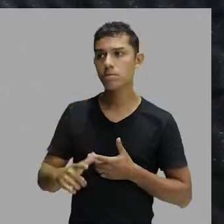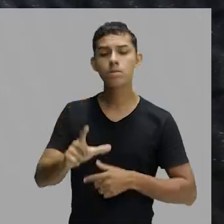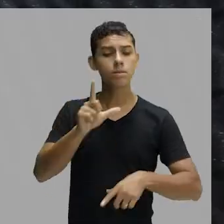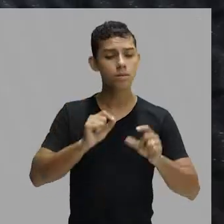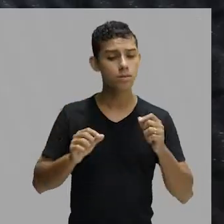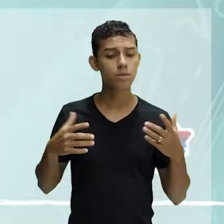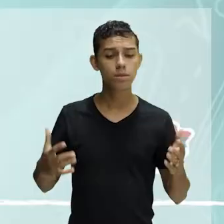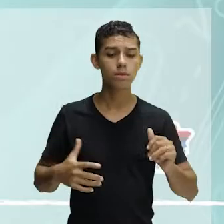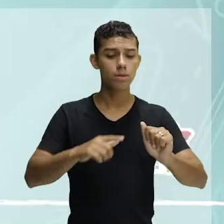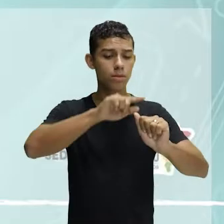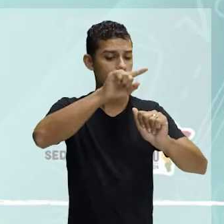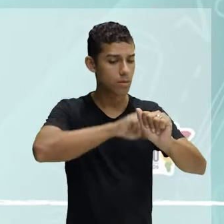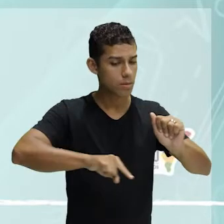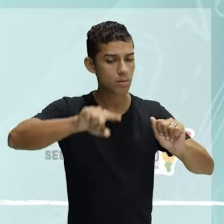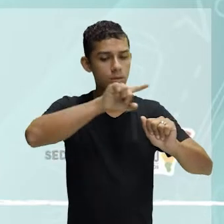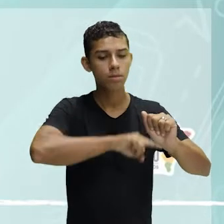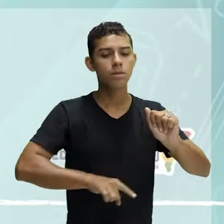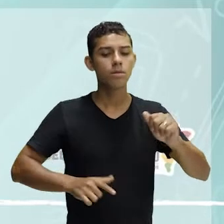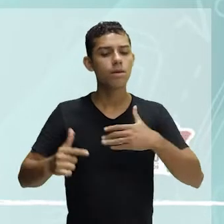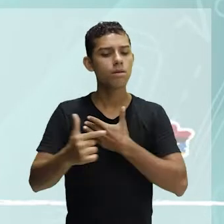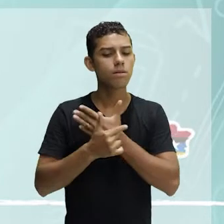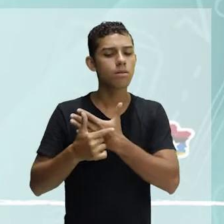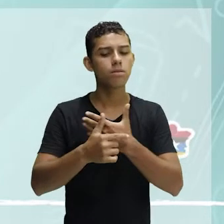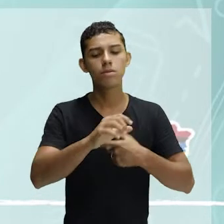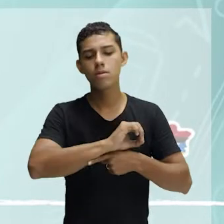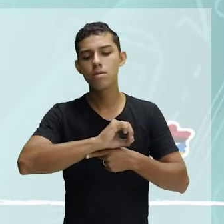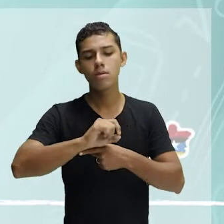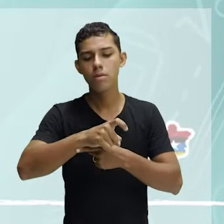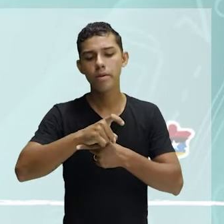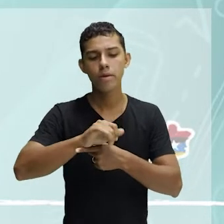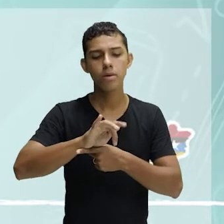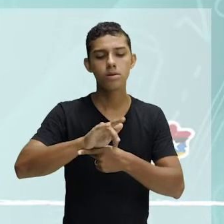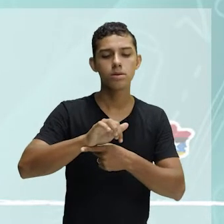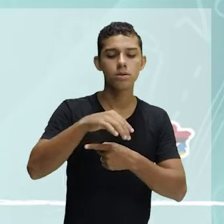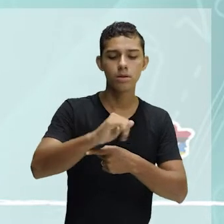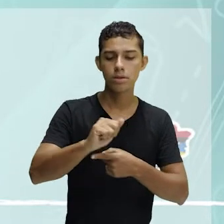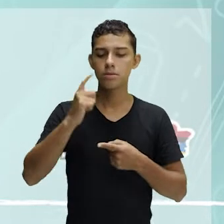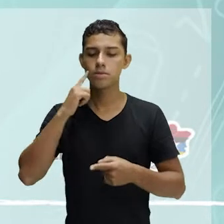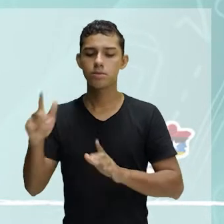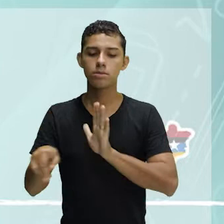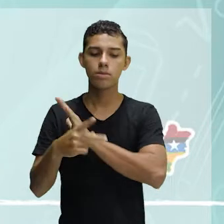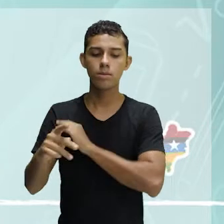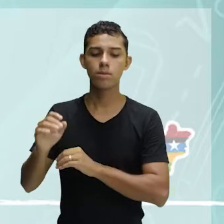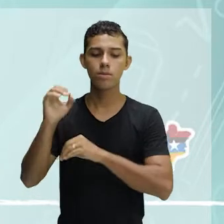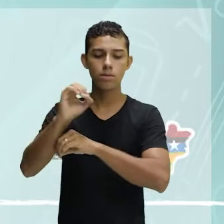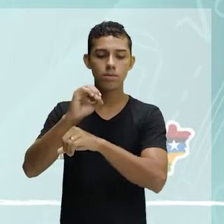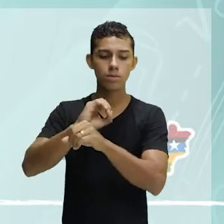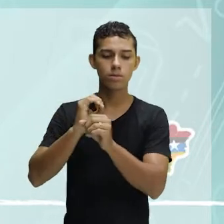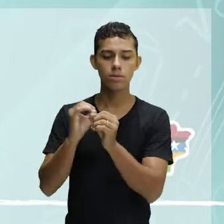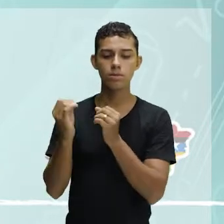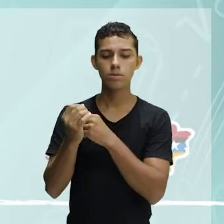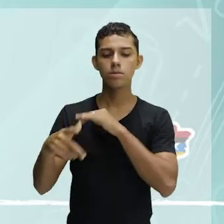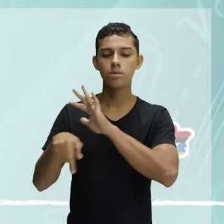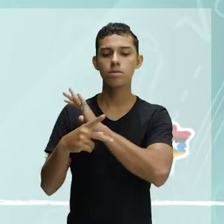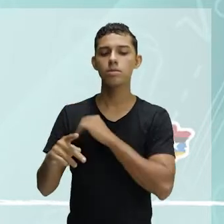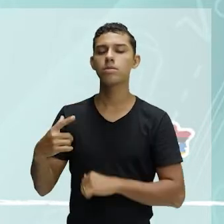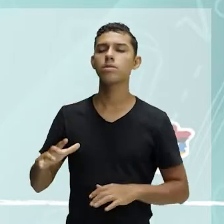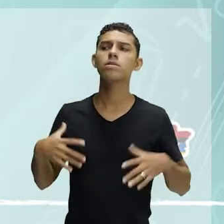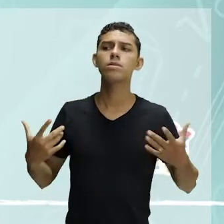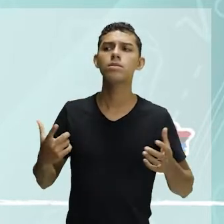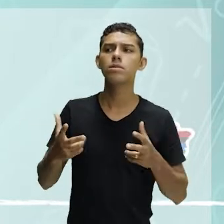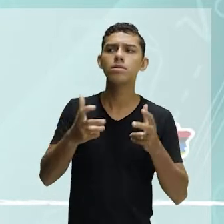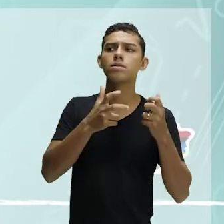Determine, letra a função orgânica a qual essa estrutura pertence. Turma, que a gente percebe bem aqui,